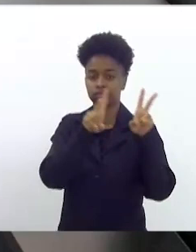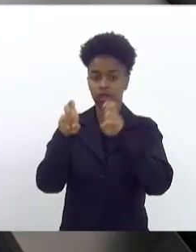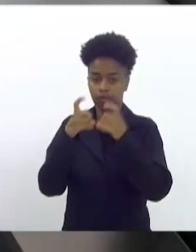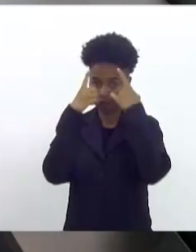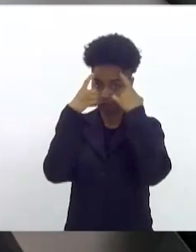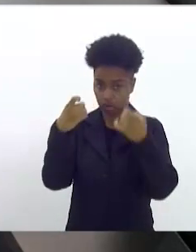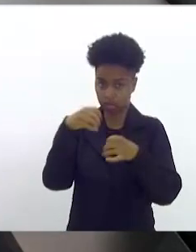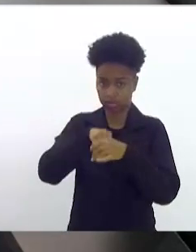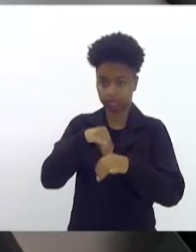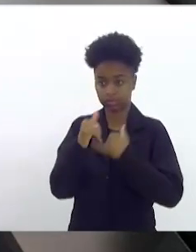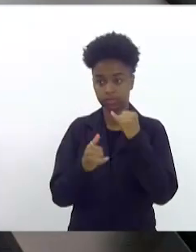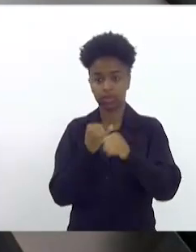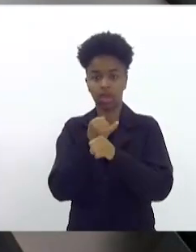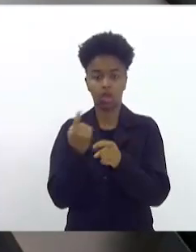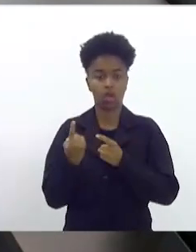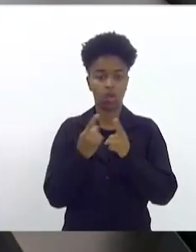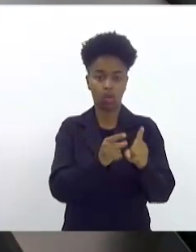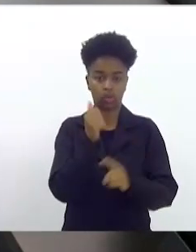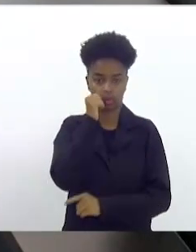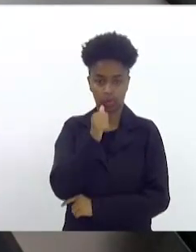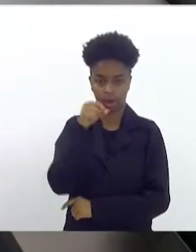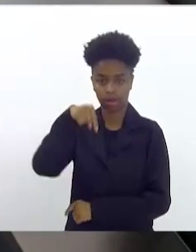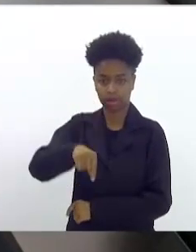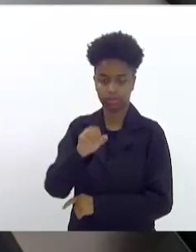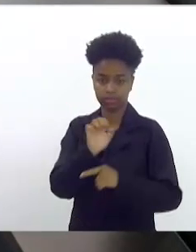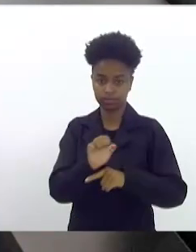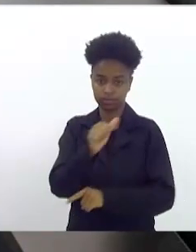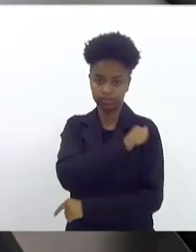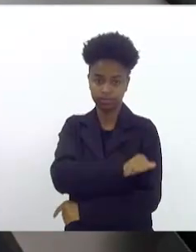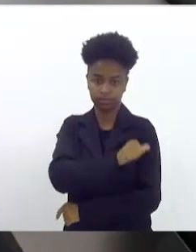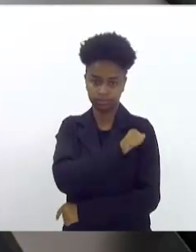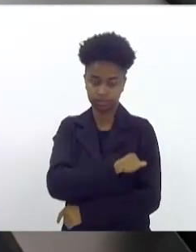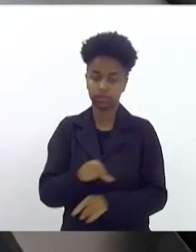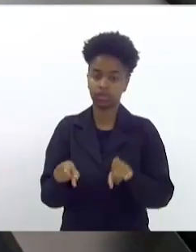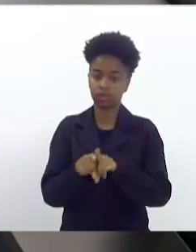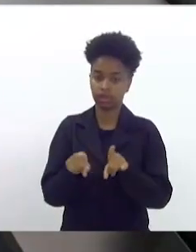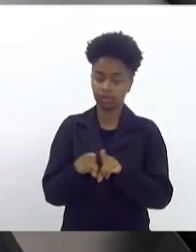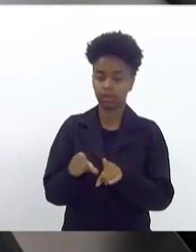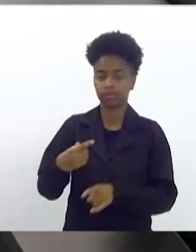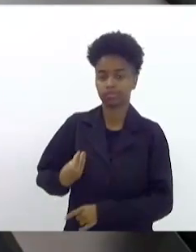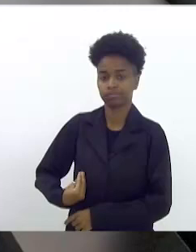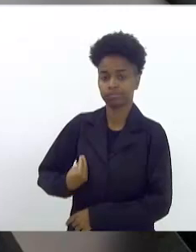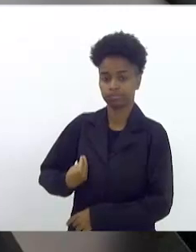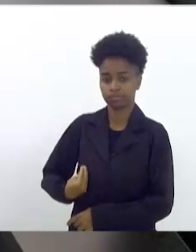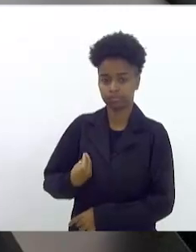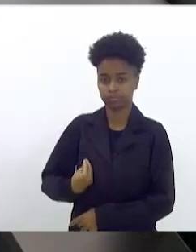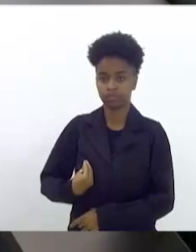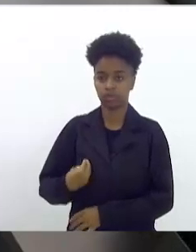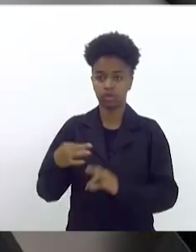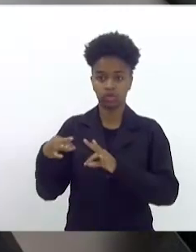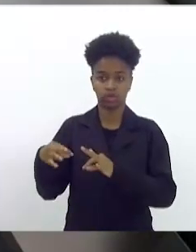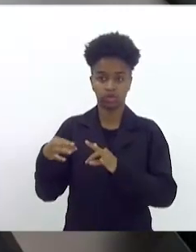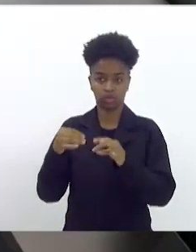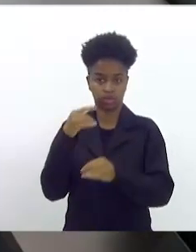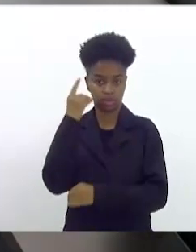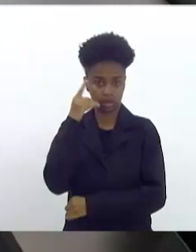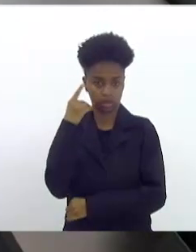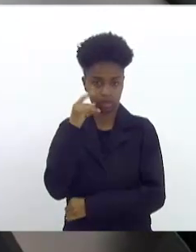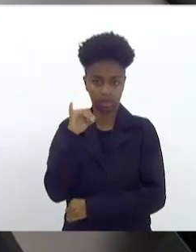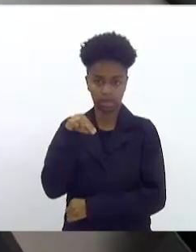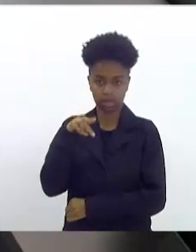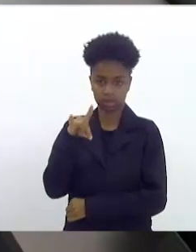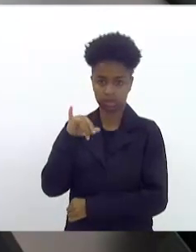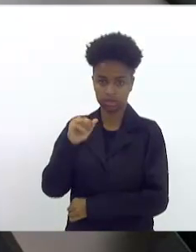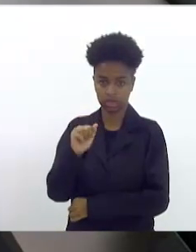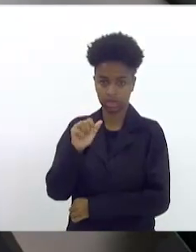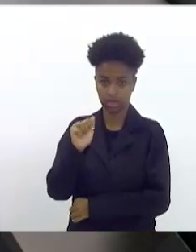violência cibernética contra as mulheres no Estado do Rio de Janeiro, e contando com a presença de senhores deputados, deputada Índia